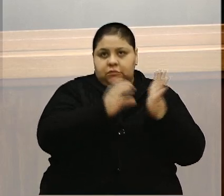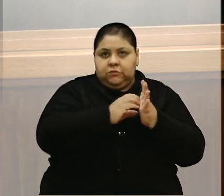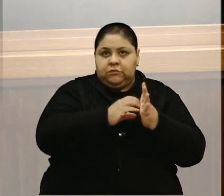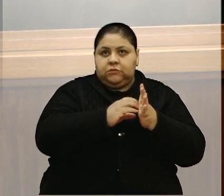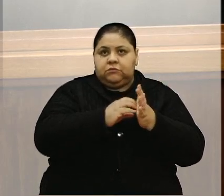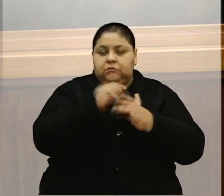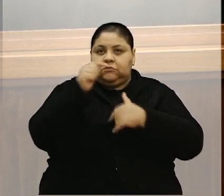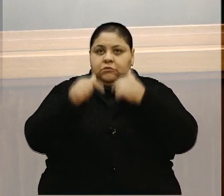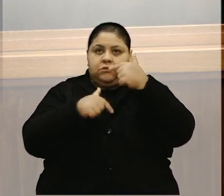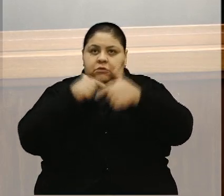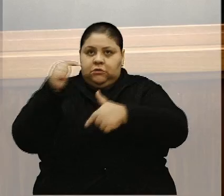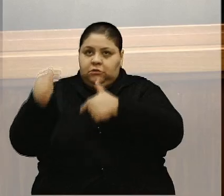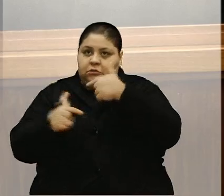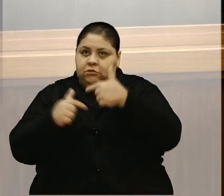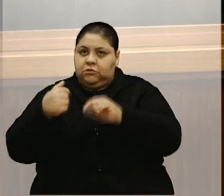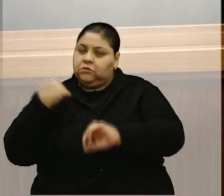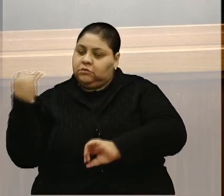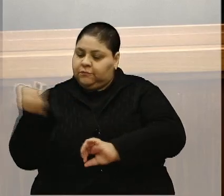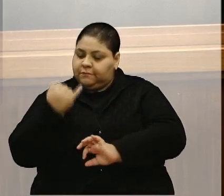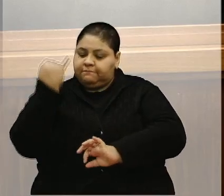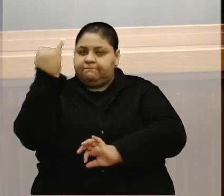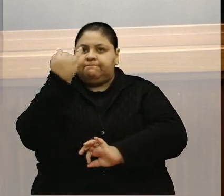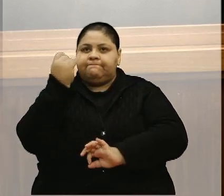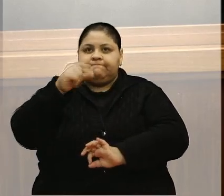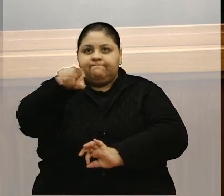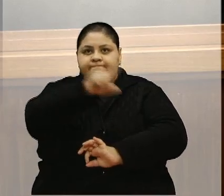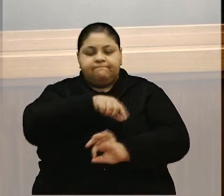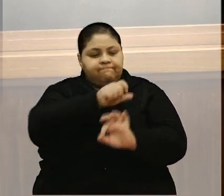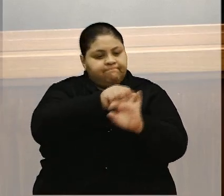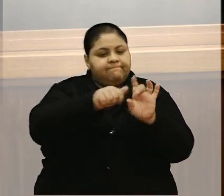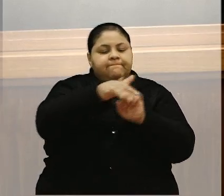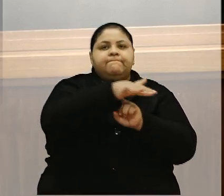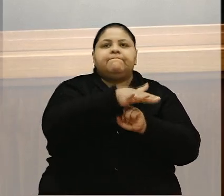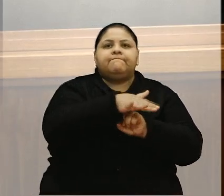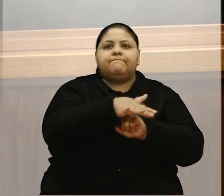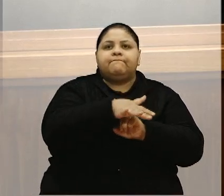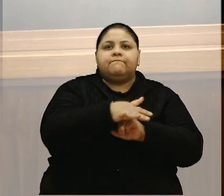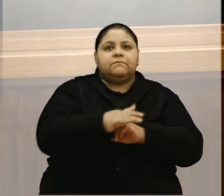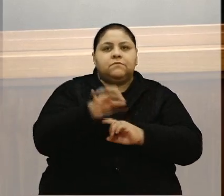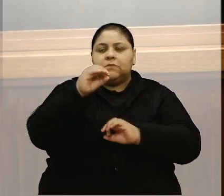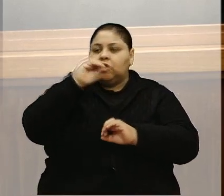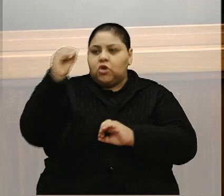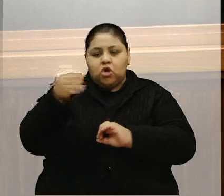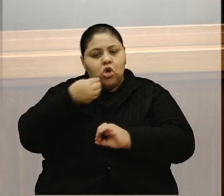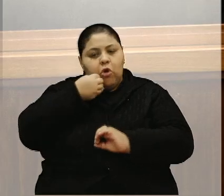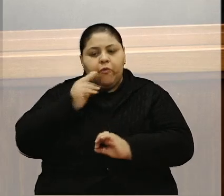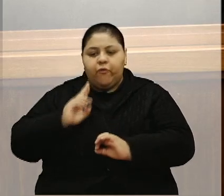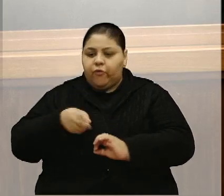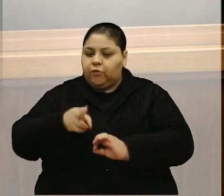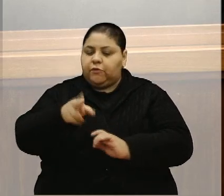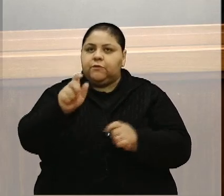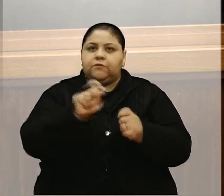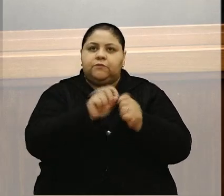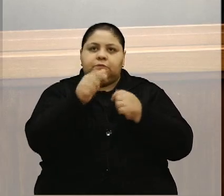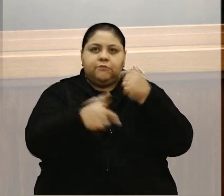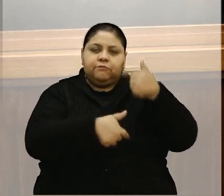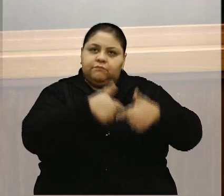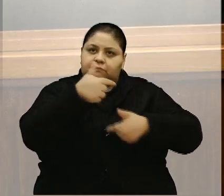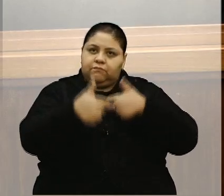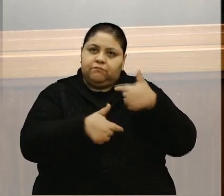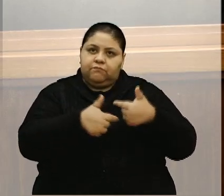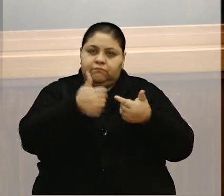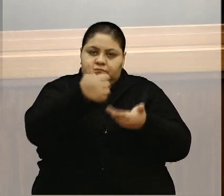um trabalho de extrema importância à nossa sociedade e com toda certeza continuarão fazendo esse trabalho